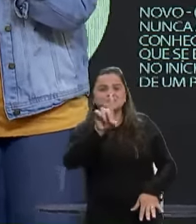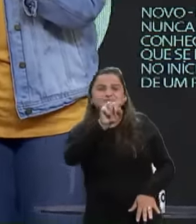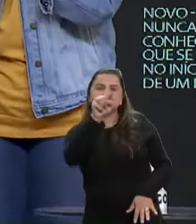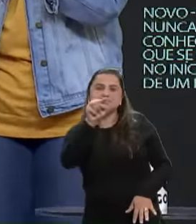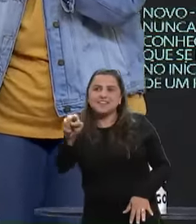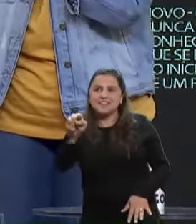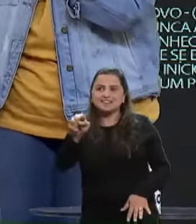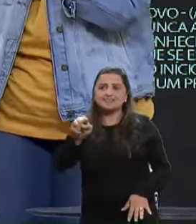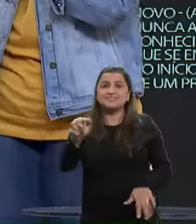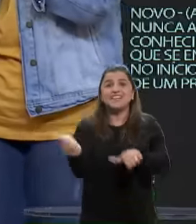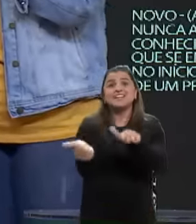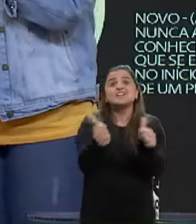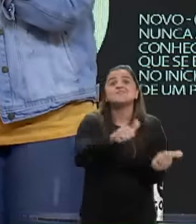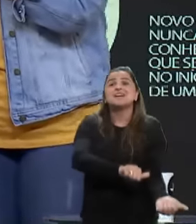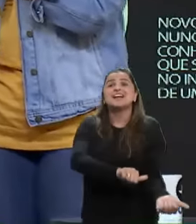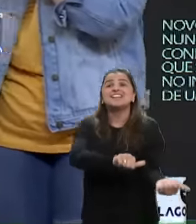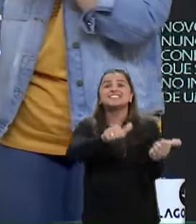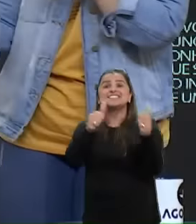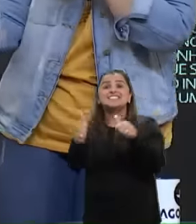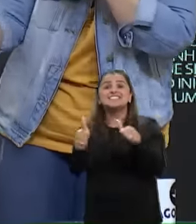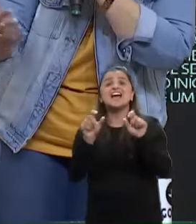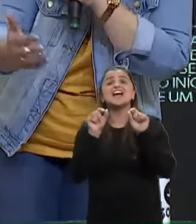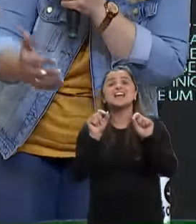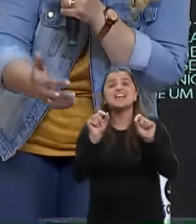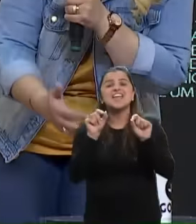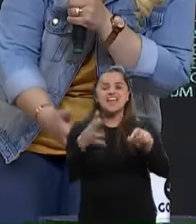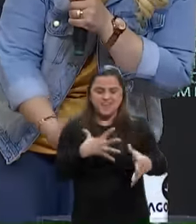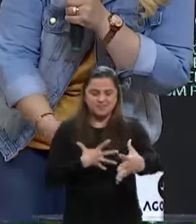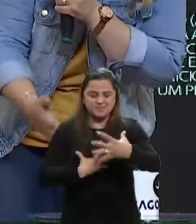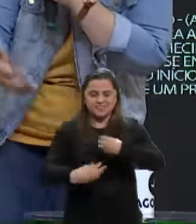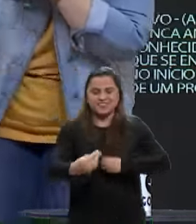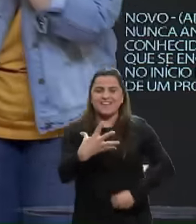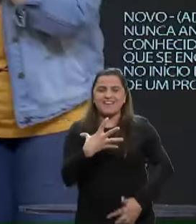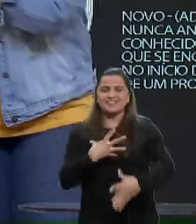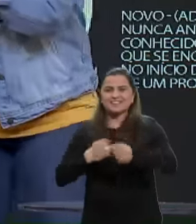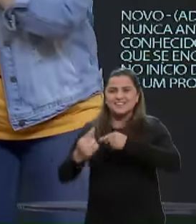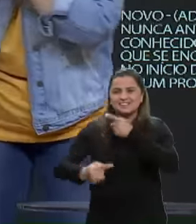e ele ia batizar uma geração.